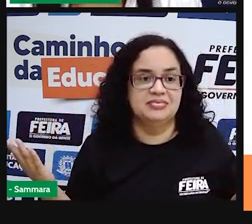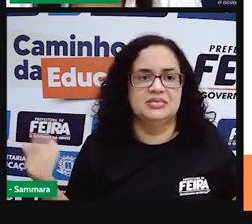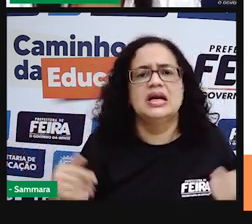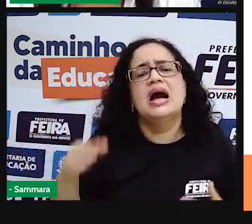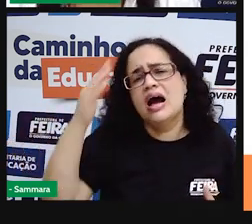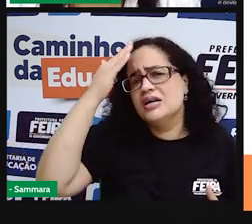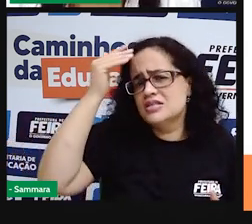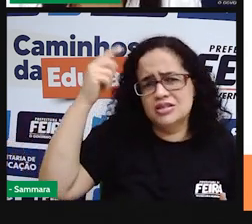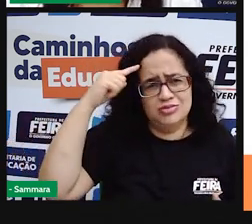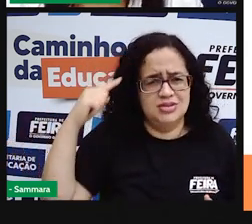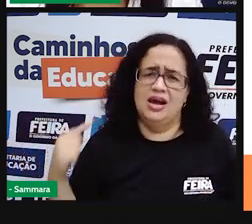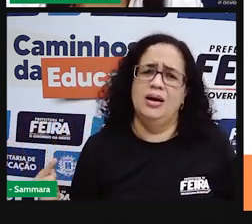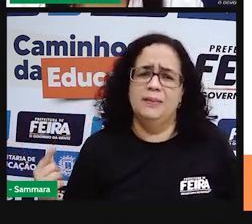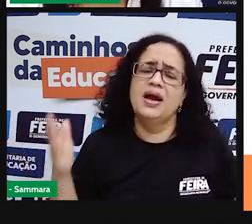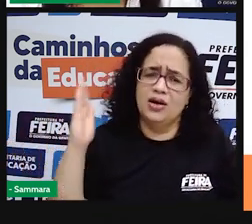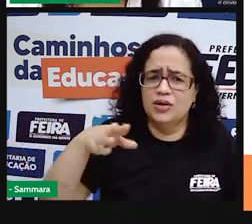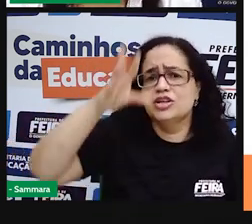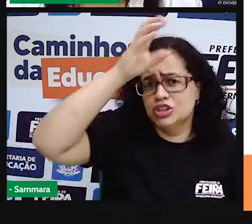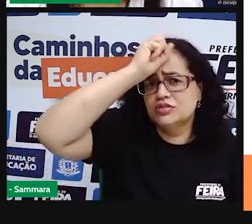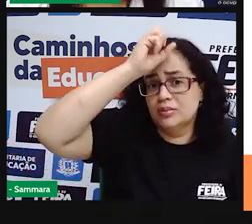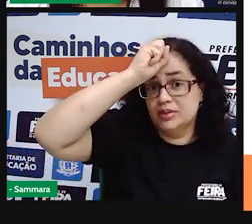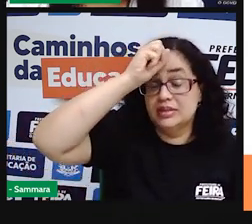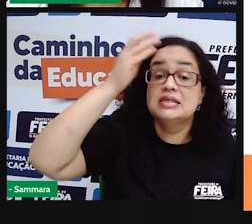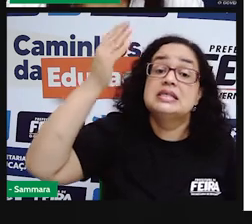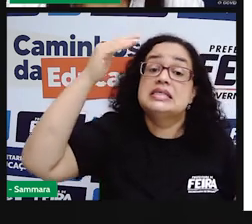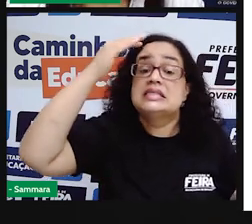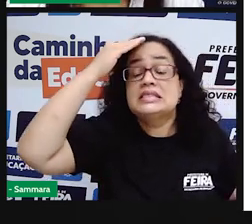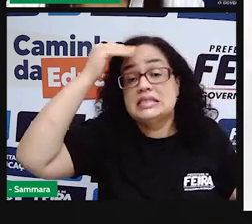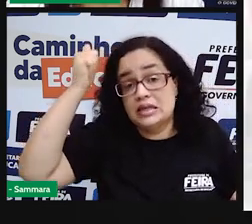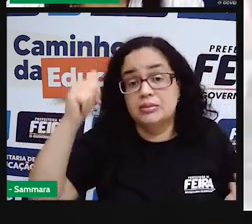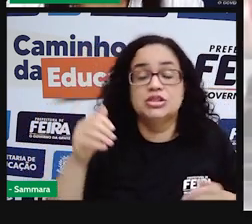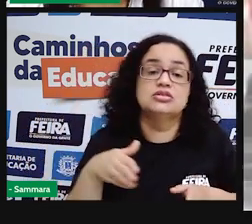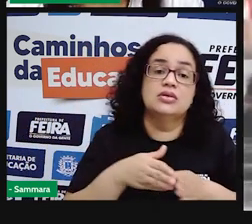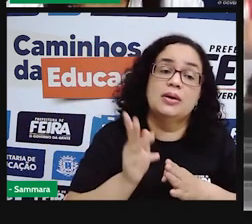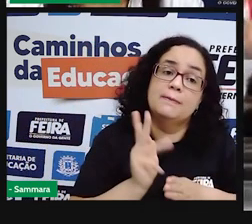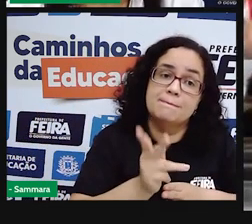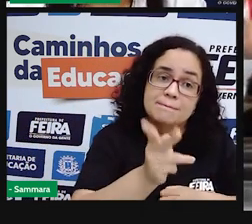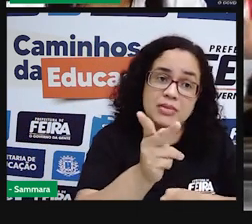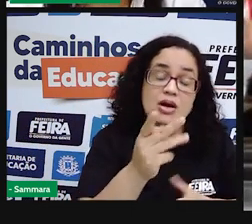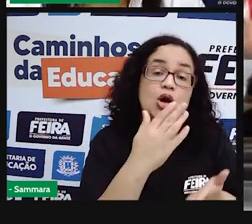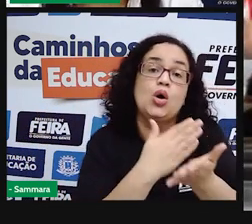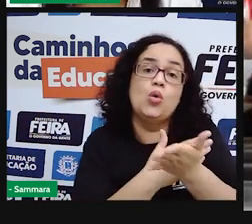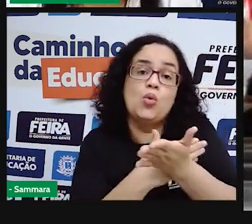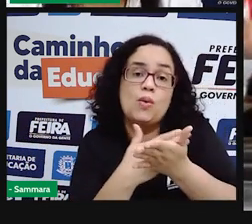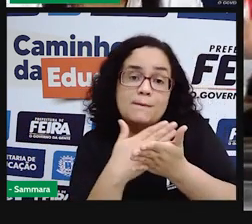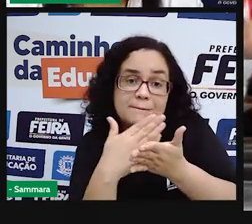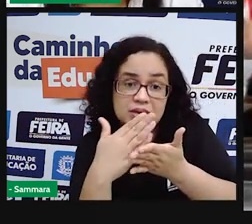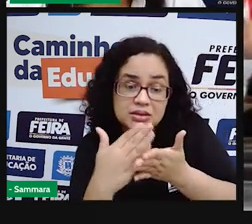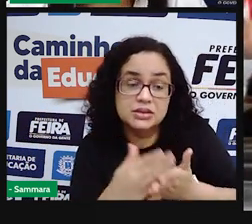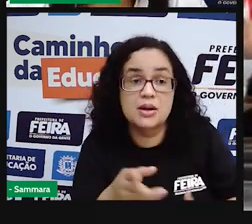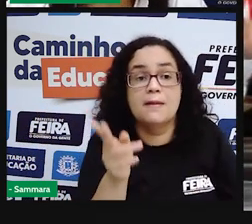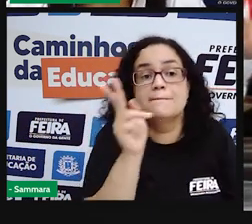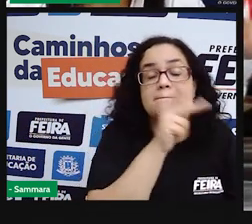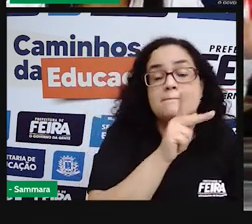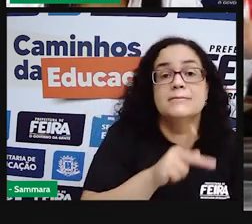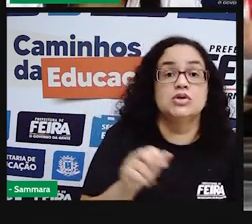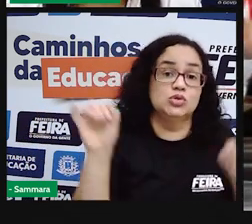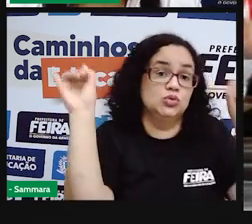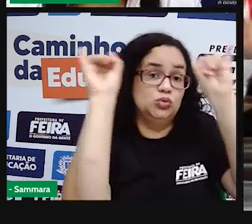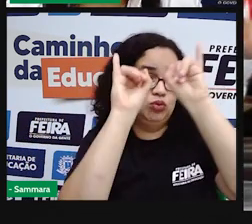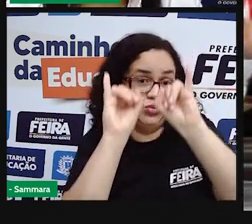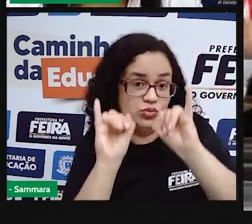vai aprender. Se já sabem, a gente vai reforçar. Para começar, a Pró colocou aí essa imagem, né? Para a